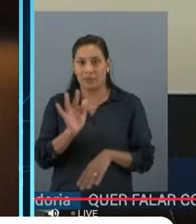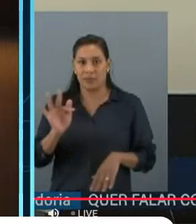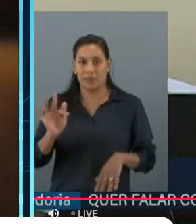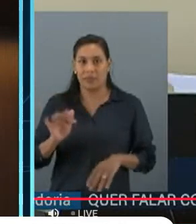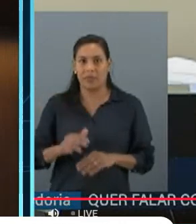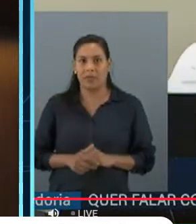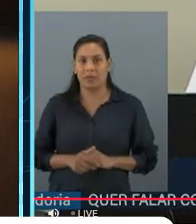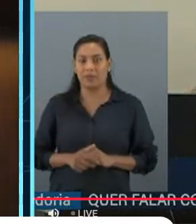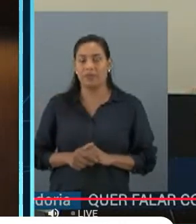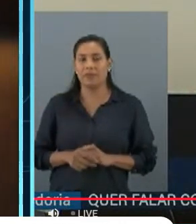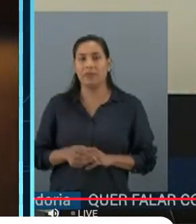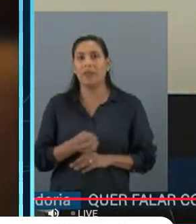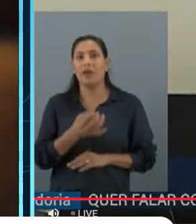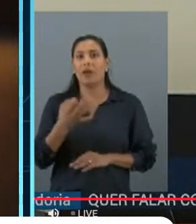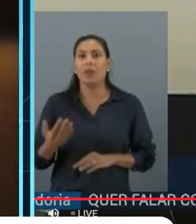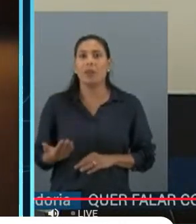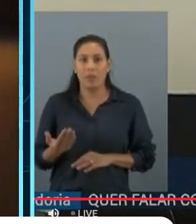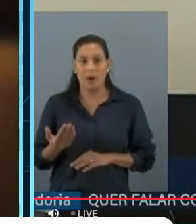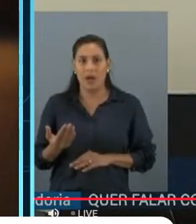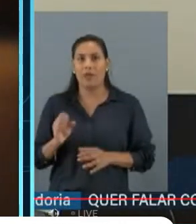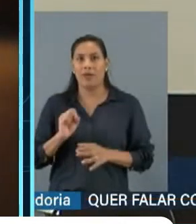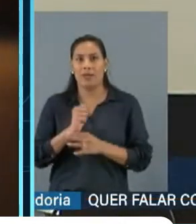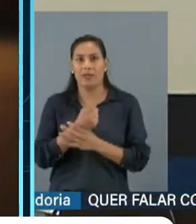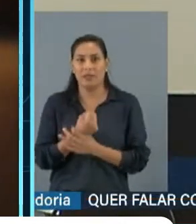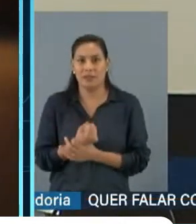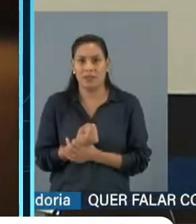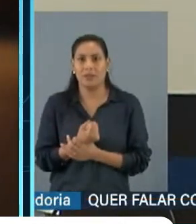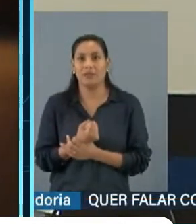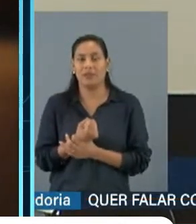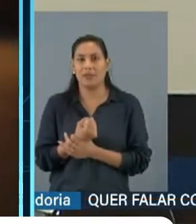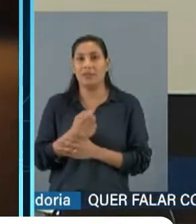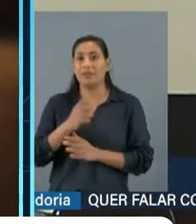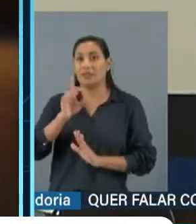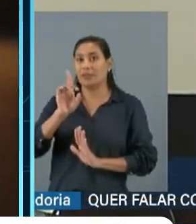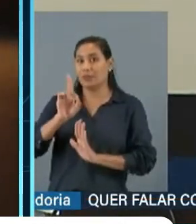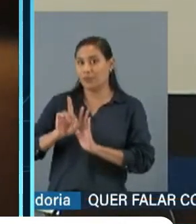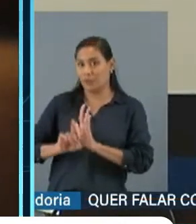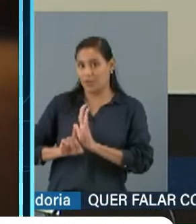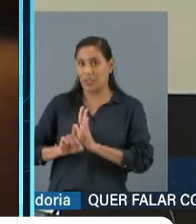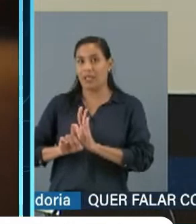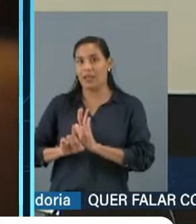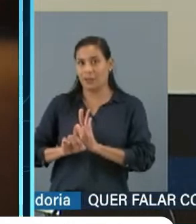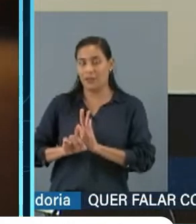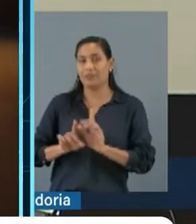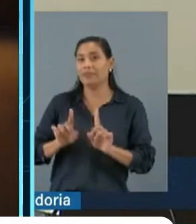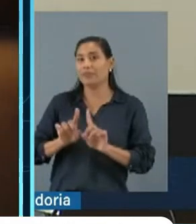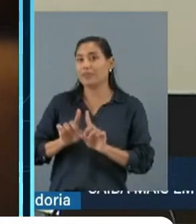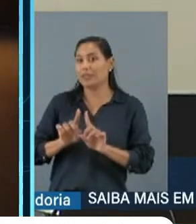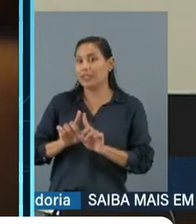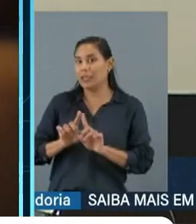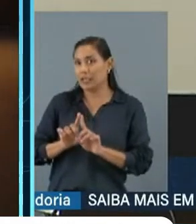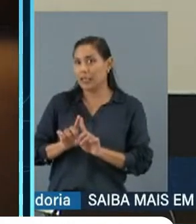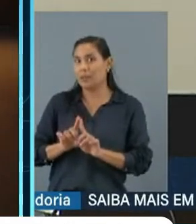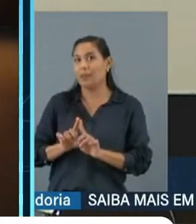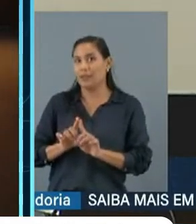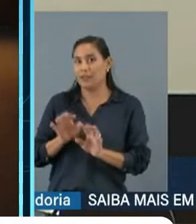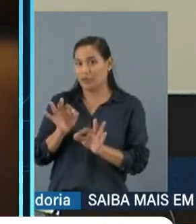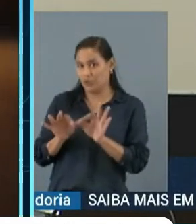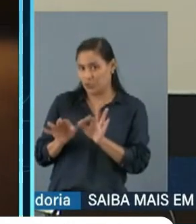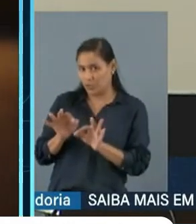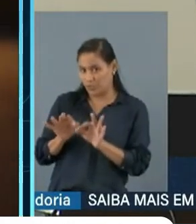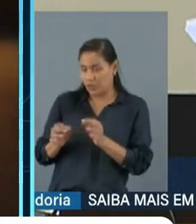instância. Segundo, que eles não eram para estar dando entrevistas sobre isso. Né? E outra coisa, o ministro Alexandre de Moraes é